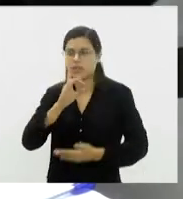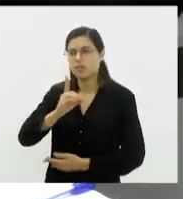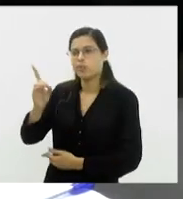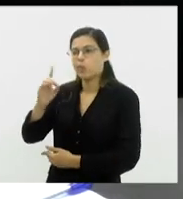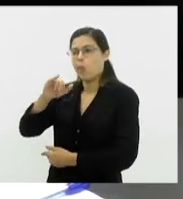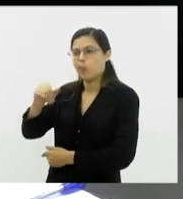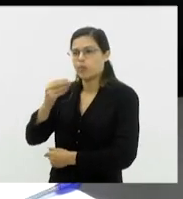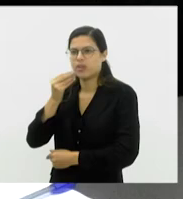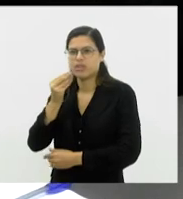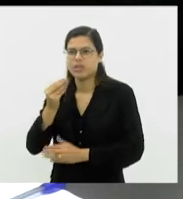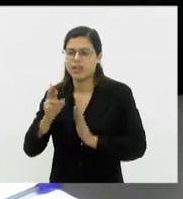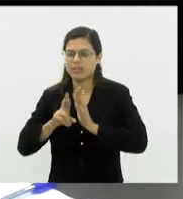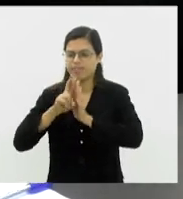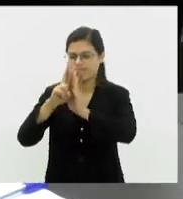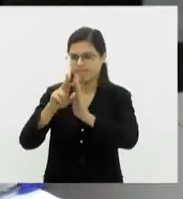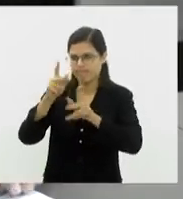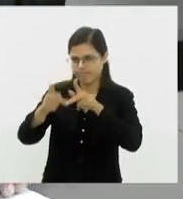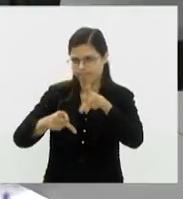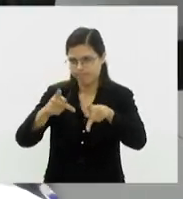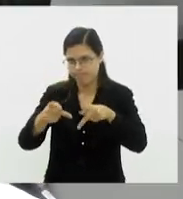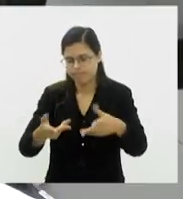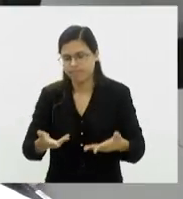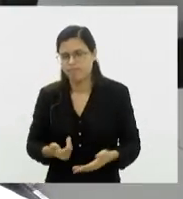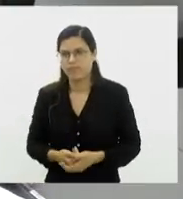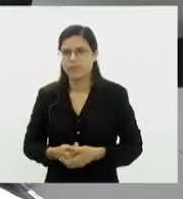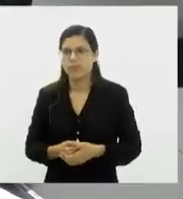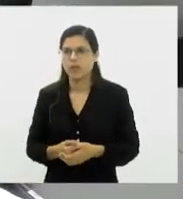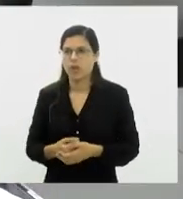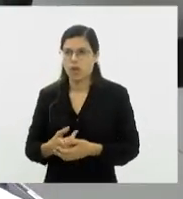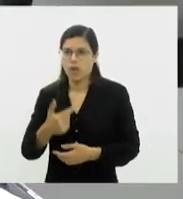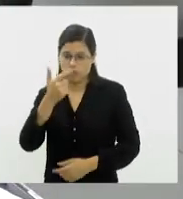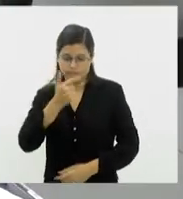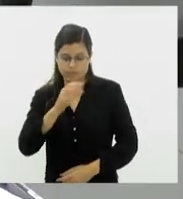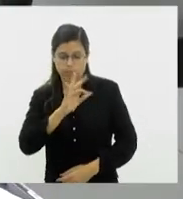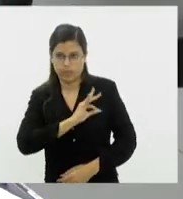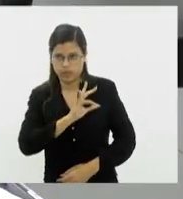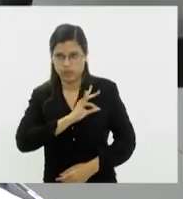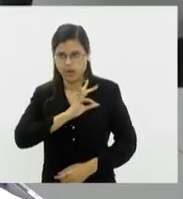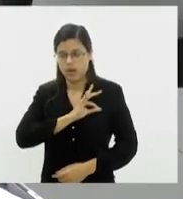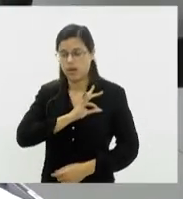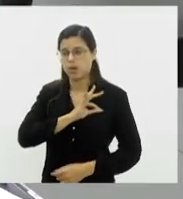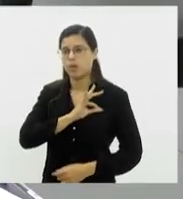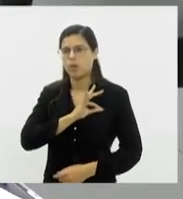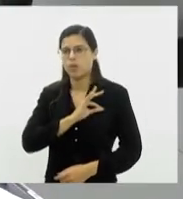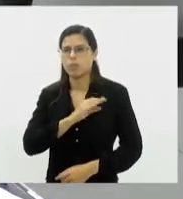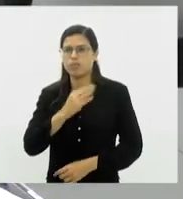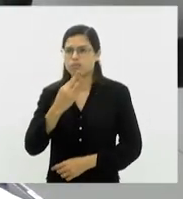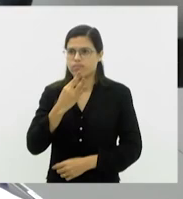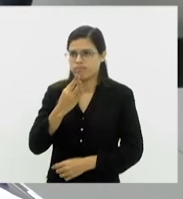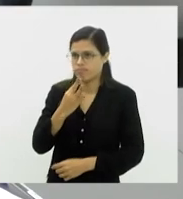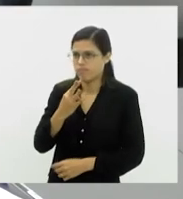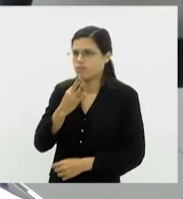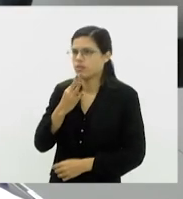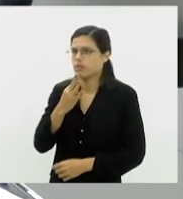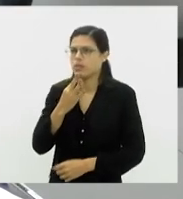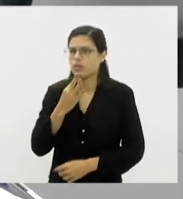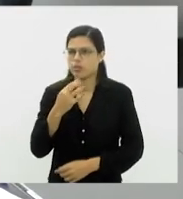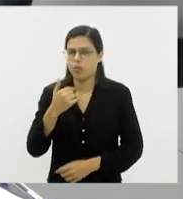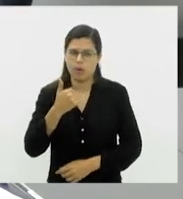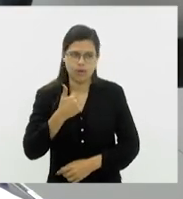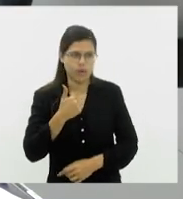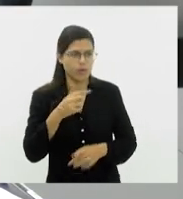poder estar aqui representando a população eu que sou policial né Conheço de perto a situação tanto eu